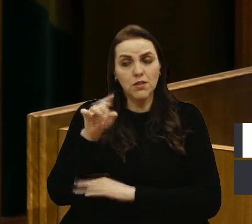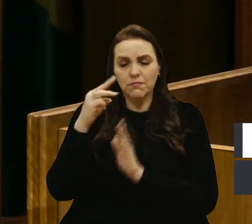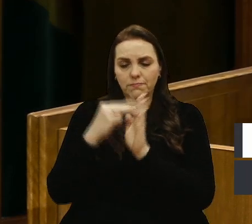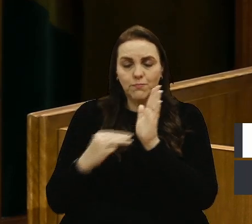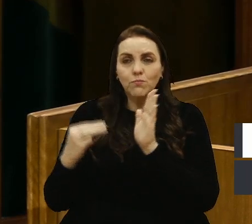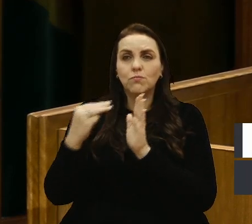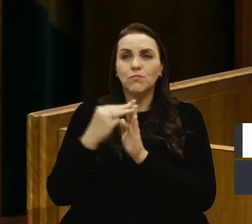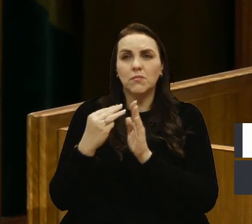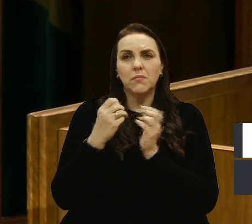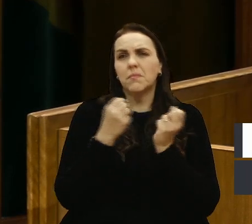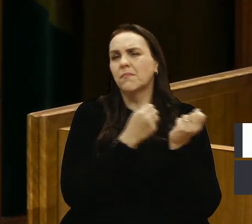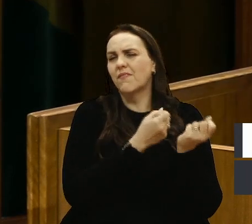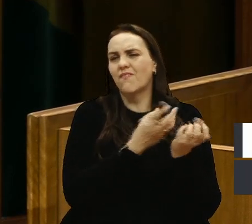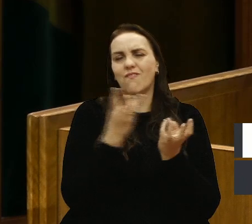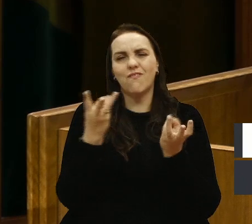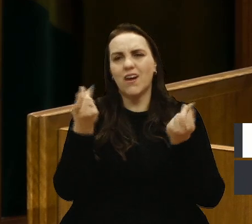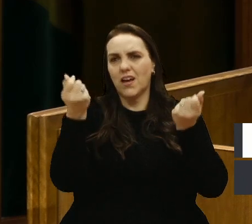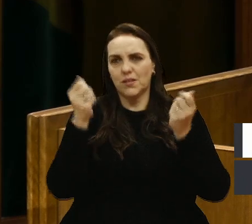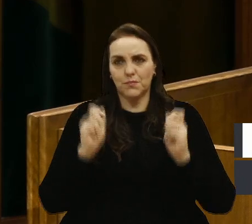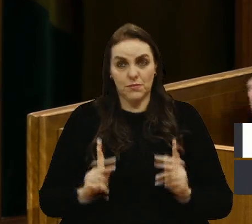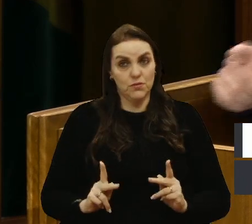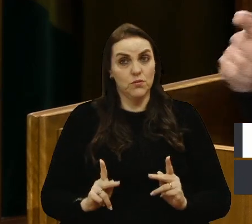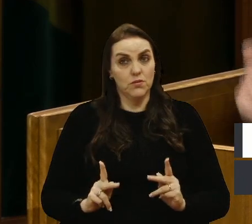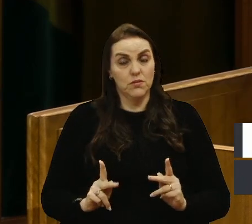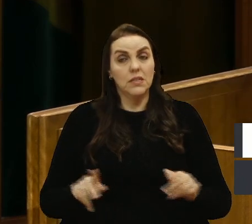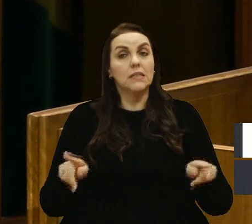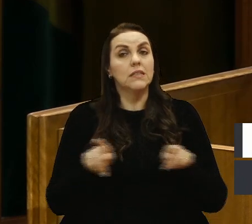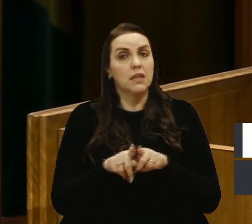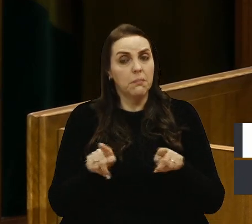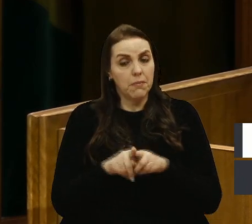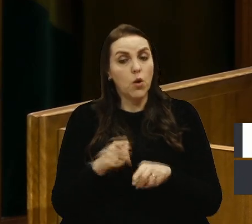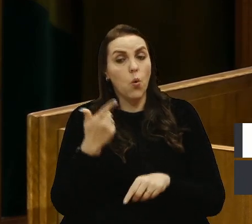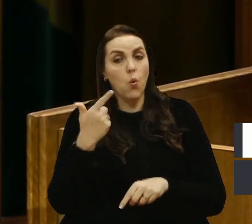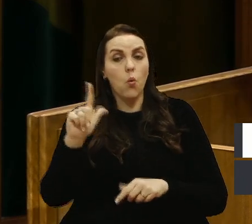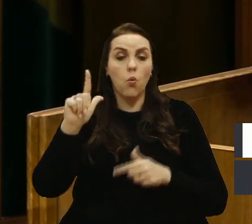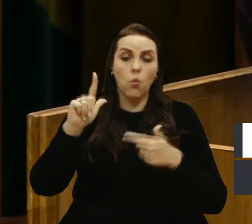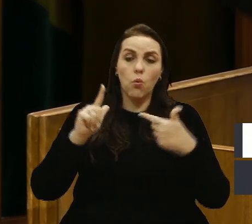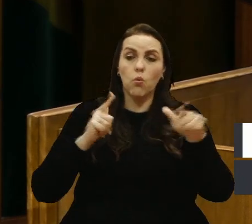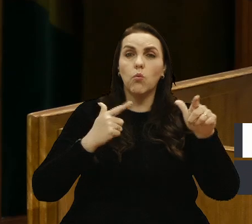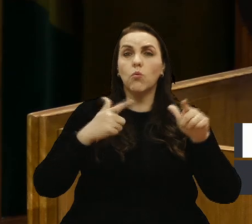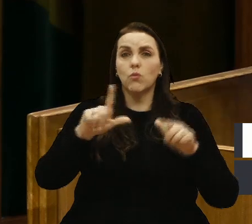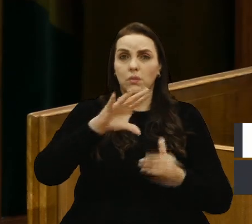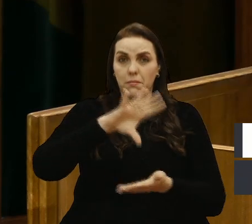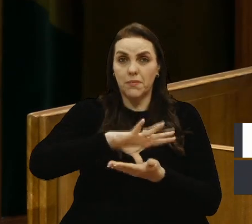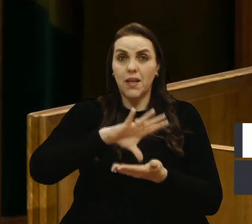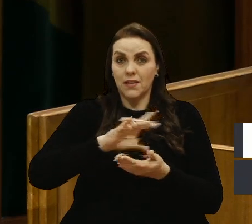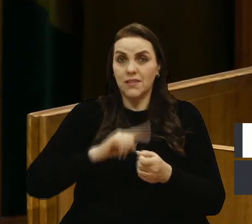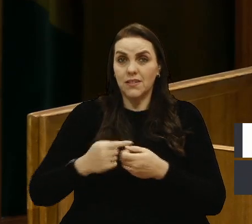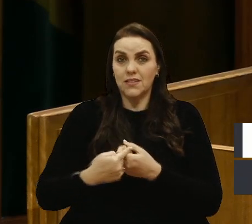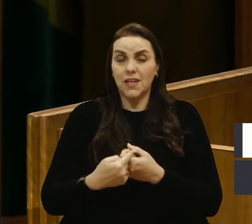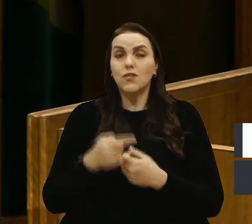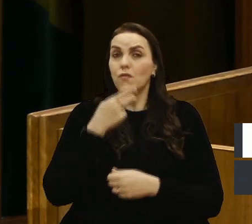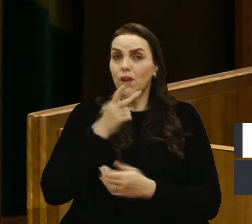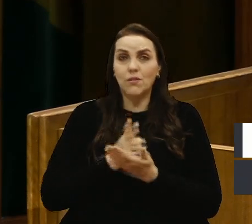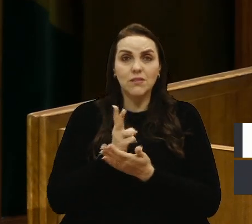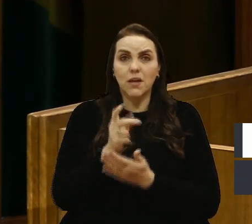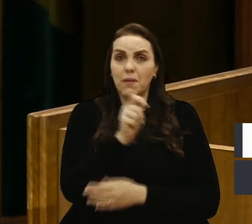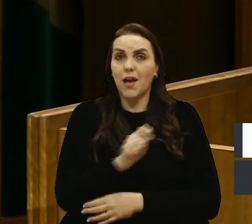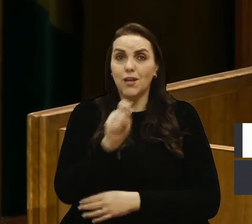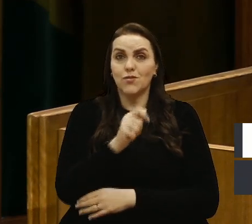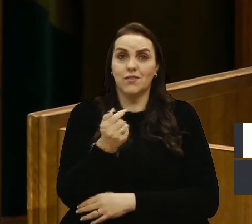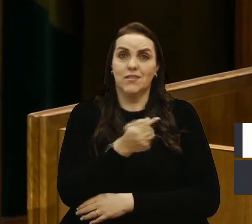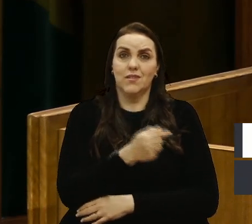para muitas pessoas. Inclusive, outras praças da cidade, eu cito essa associação. Eu falo o